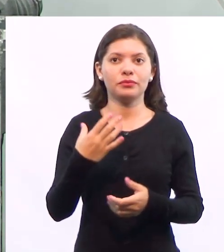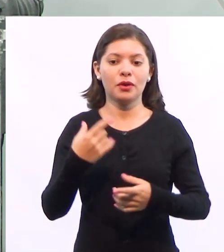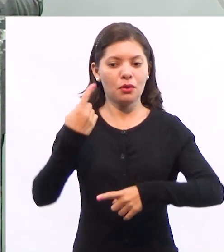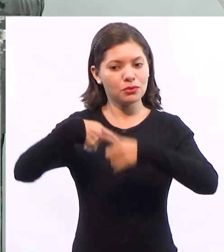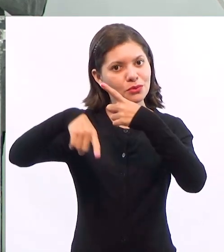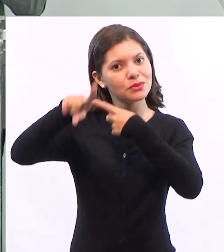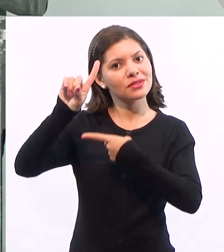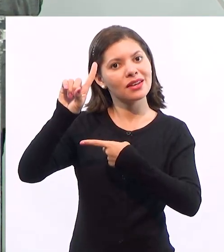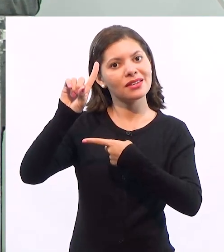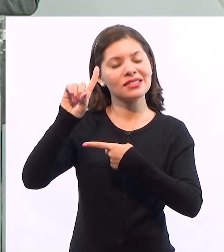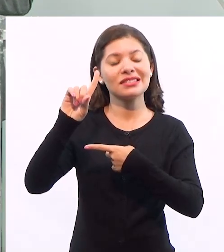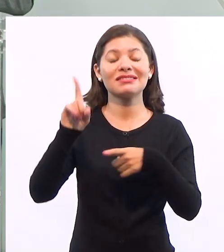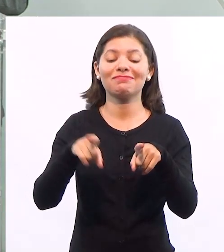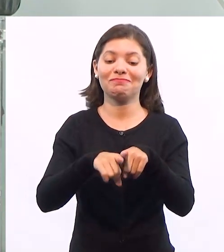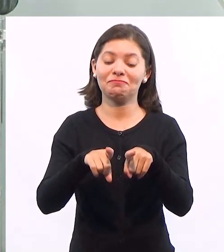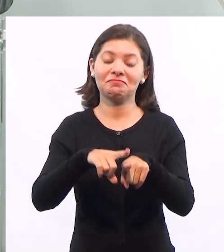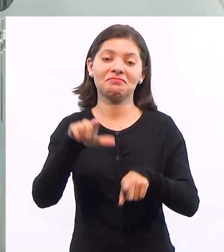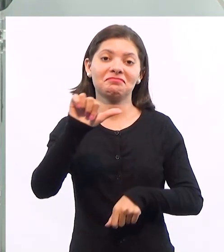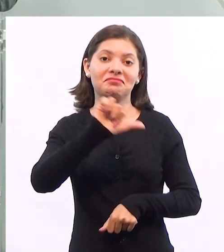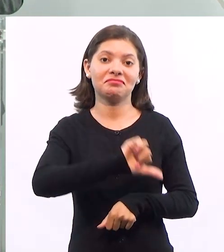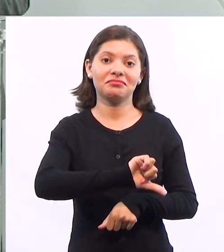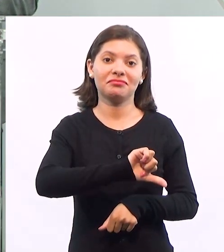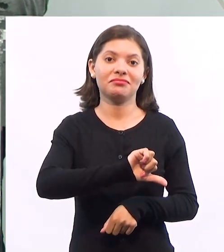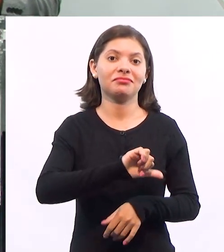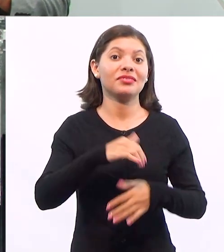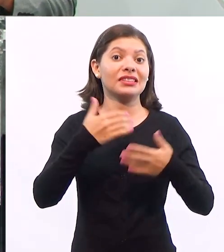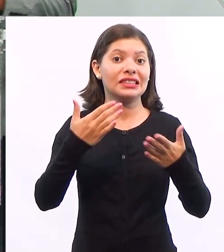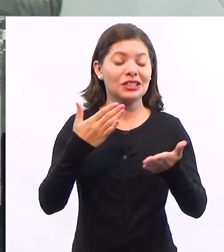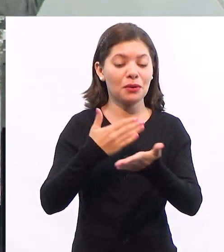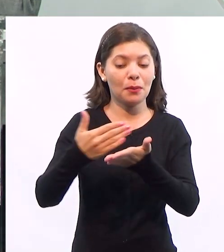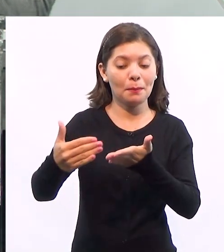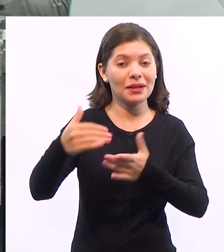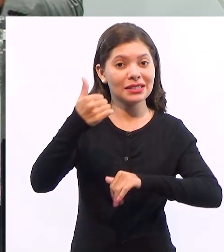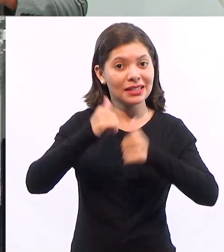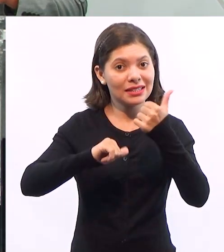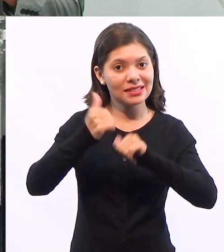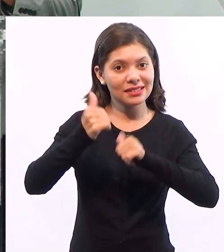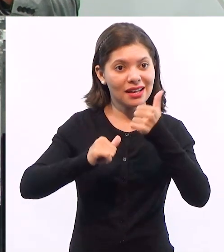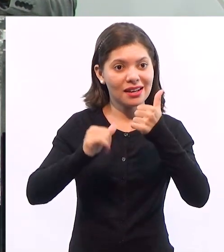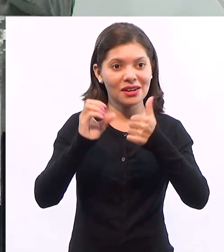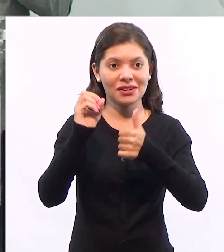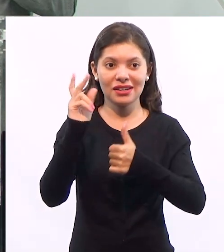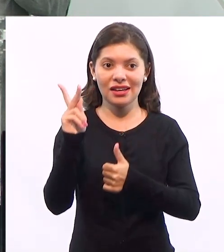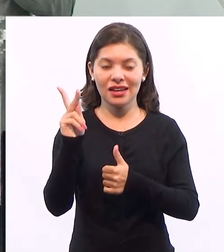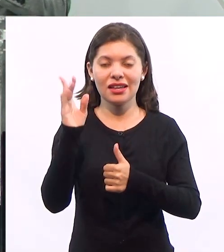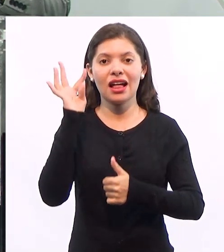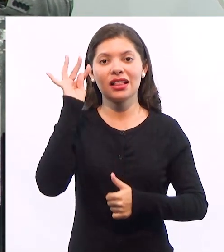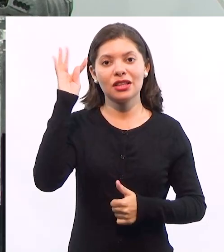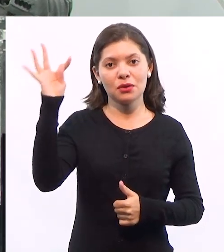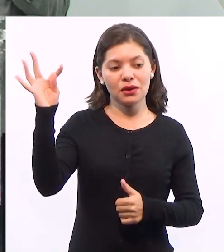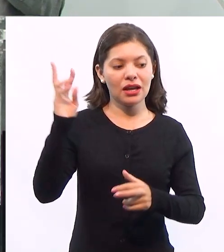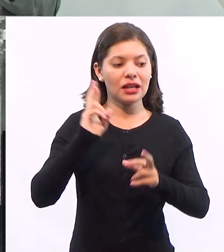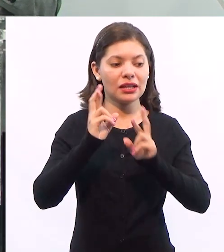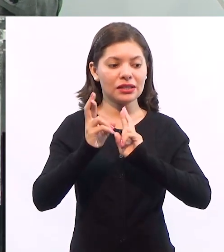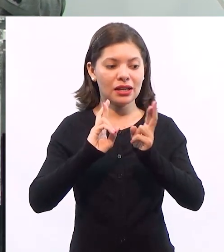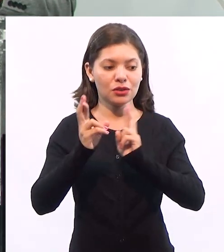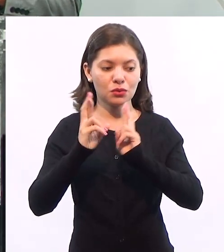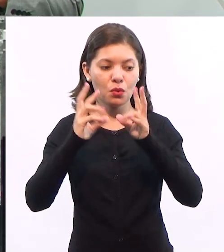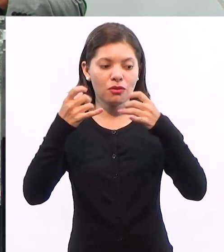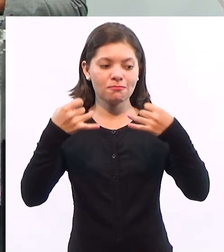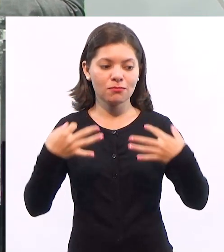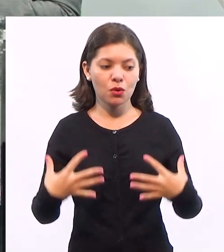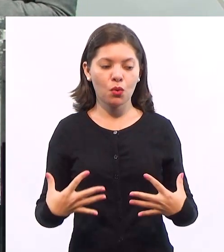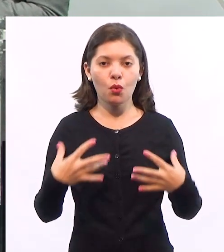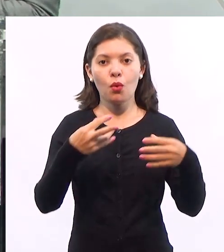também para o fracasso. Então, começa a analisar essa situação, tá bom? A teoria das relações humanas, ela tratou muito disso e passou a